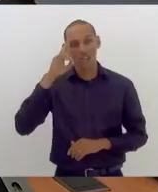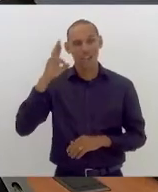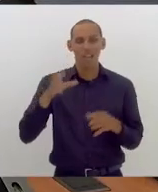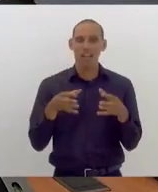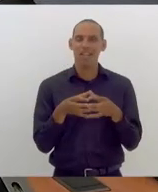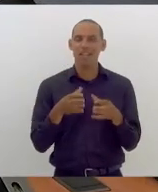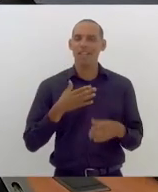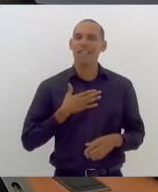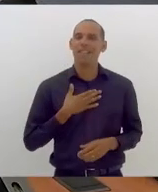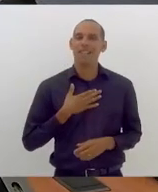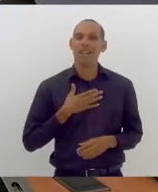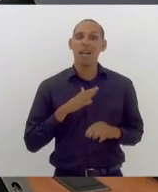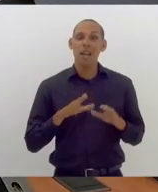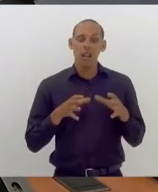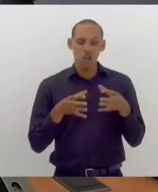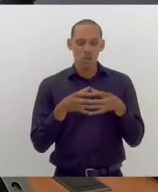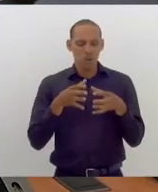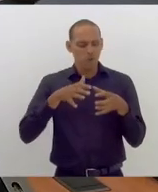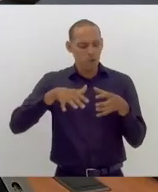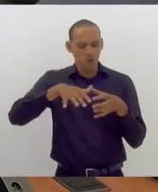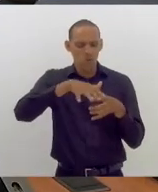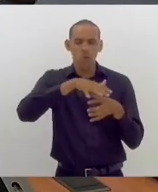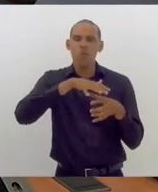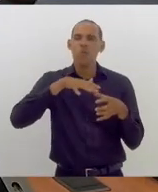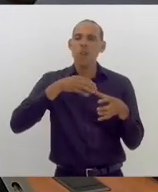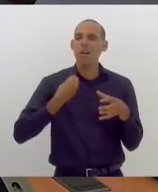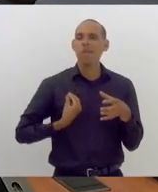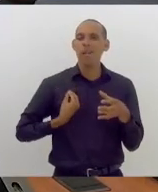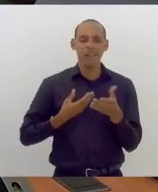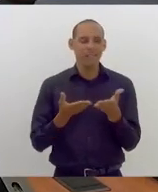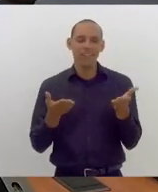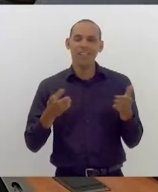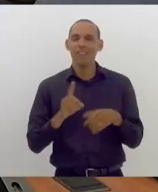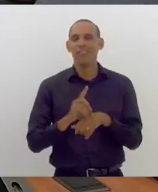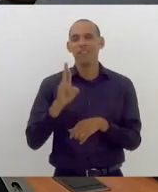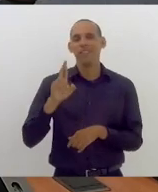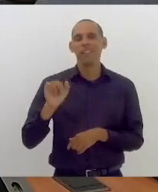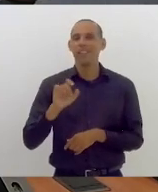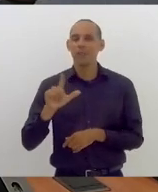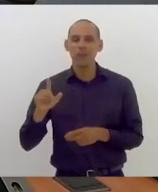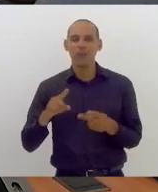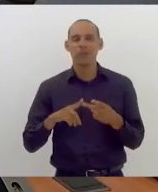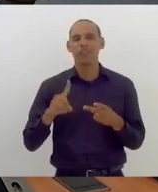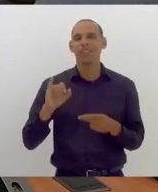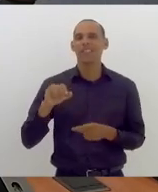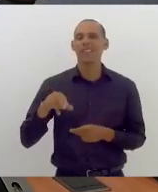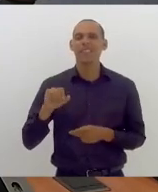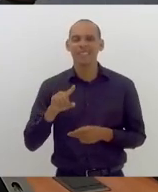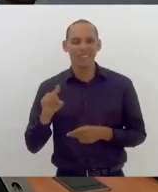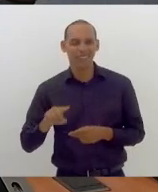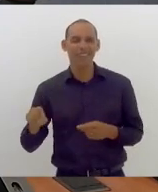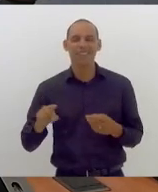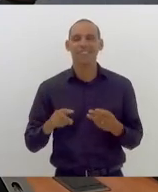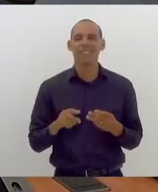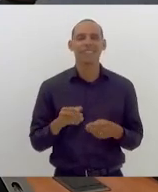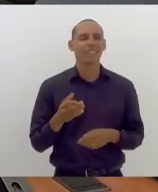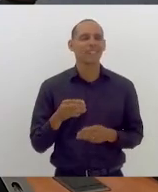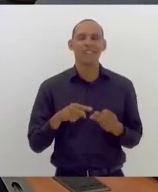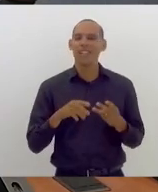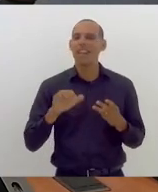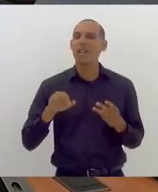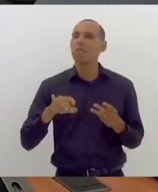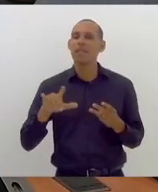mas todo o time, né, que está aqui, Dr. Raul, Diniz, nosso controlador,